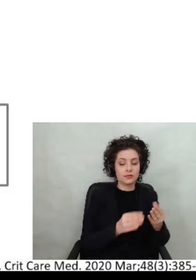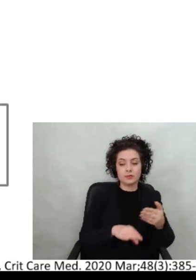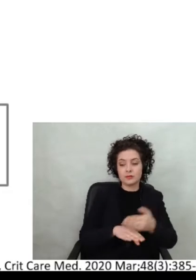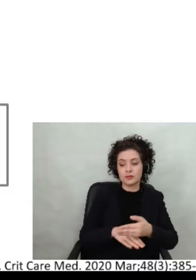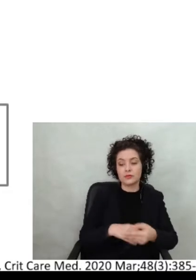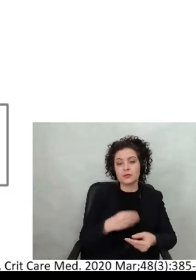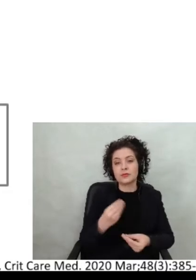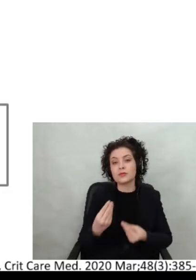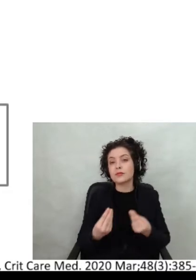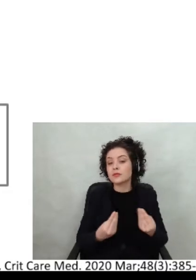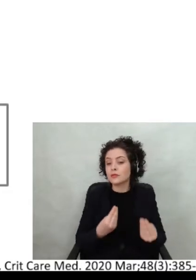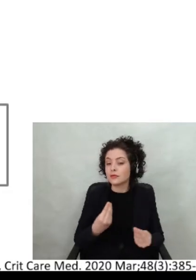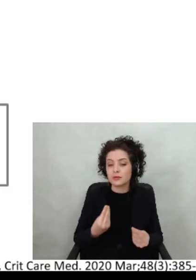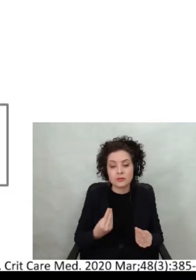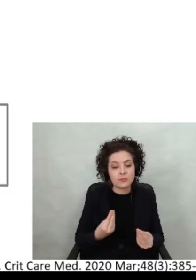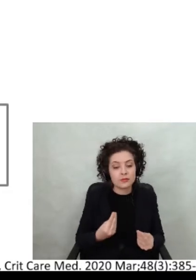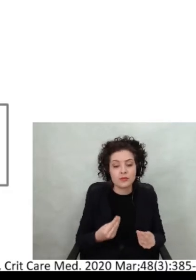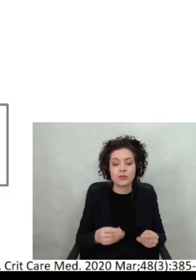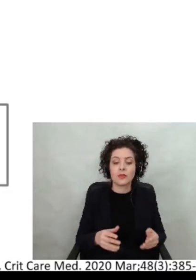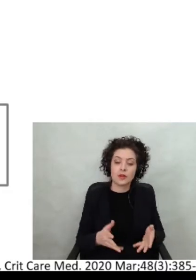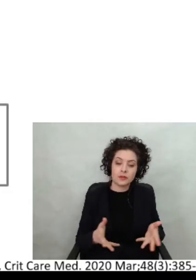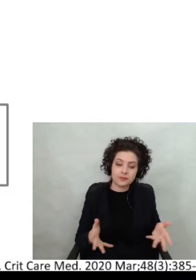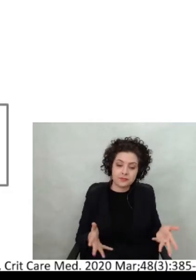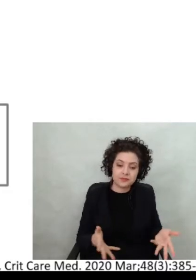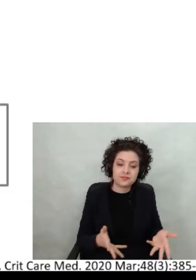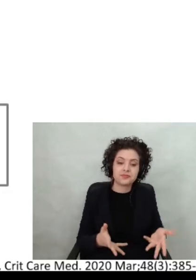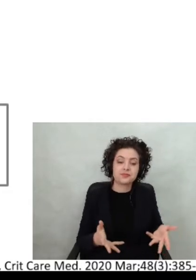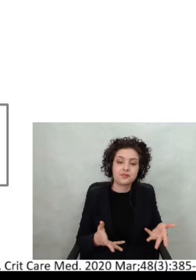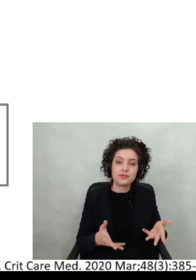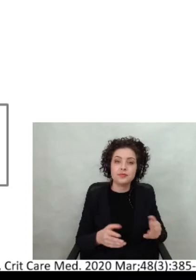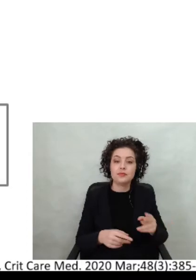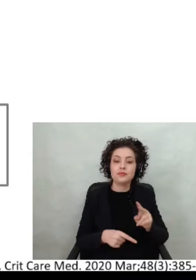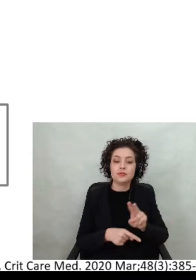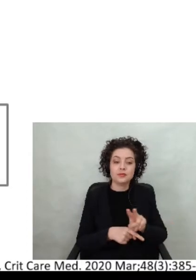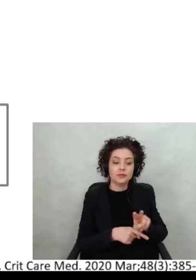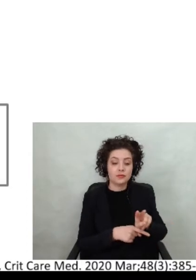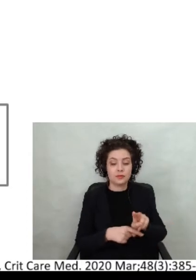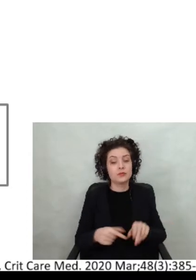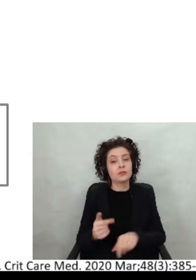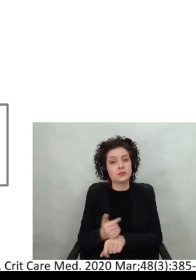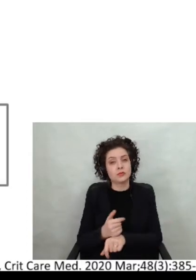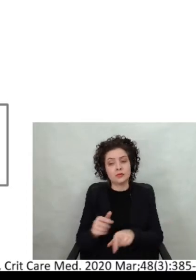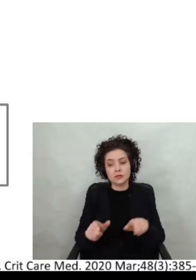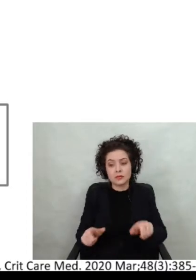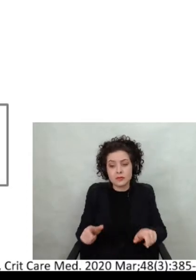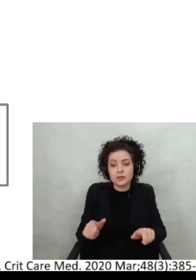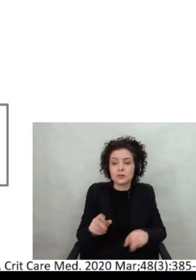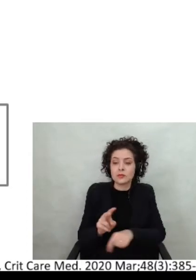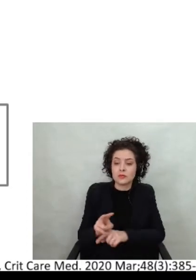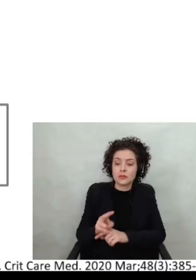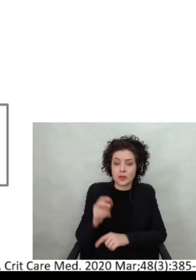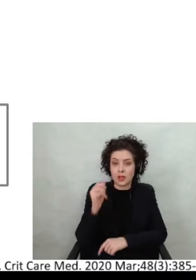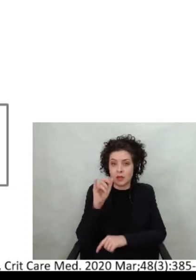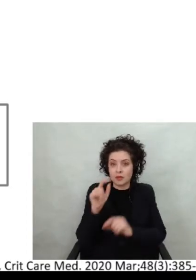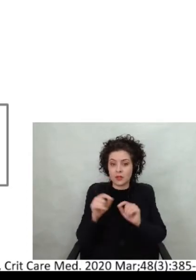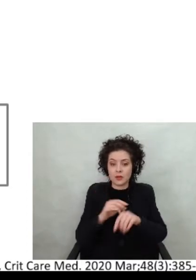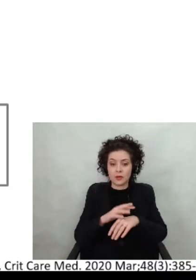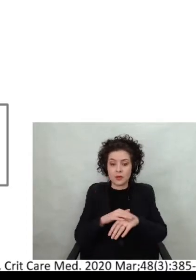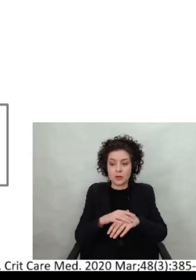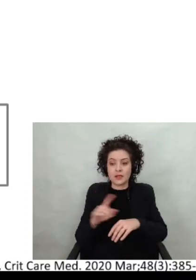a promoção e tomar conta dos profissionais de saúde, prevenir doenças pós-UTI, como